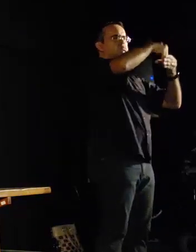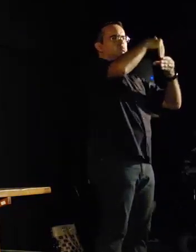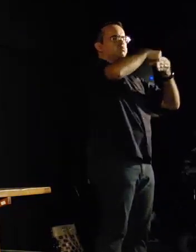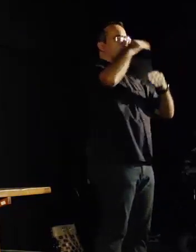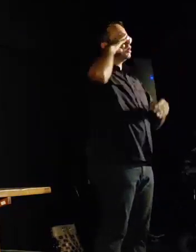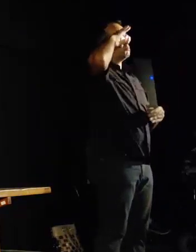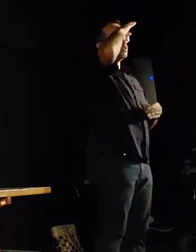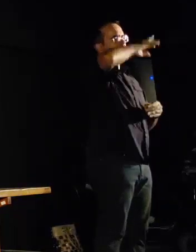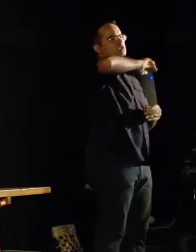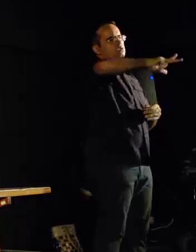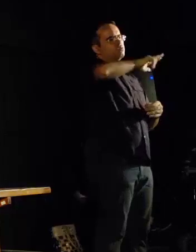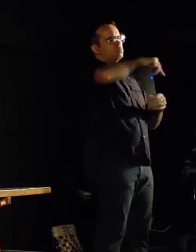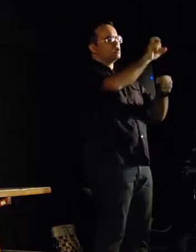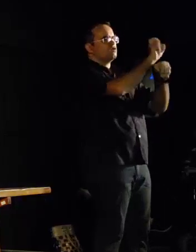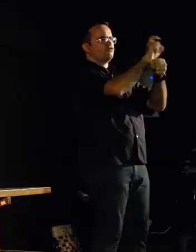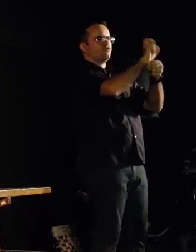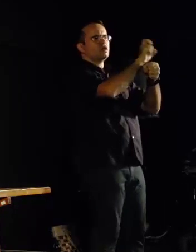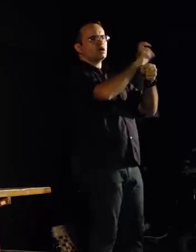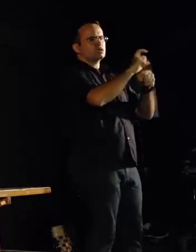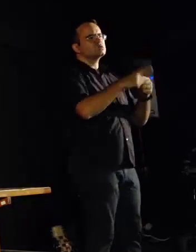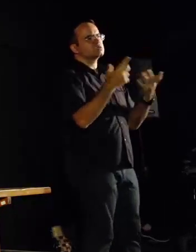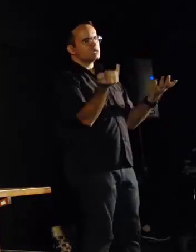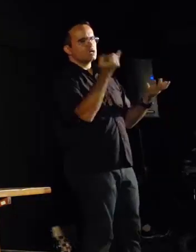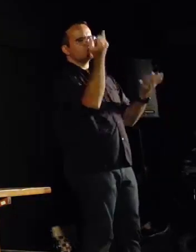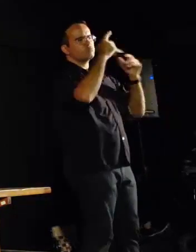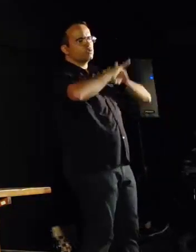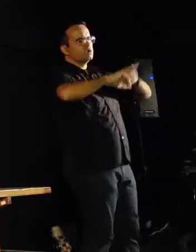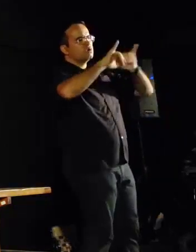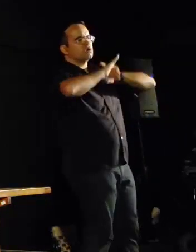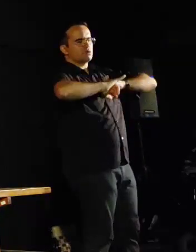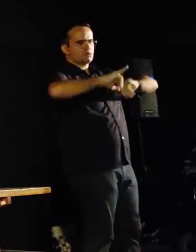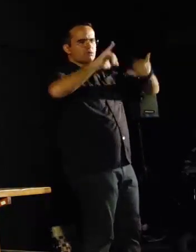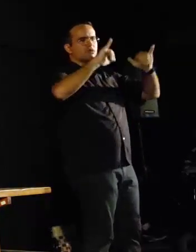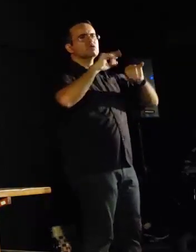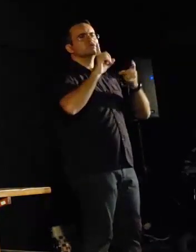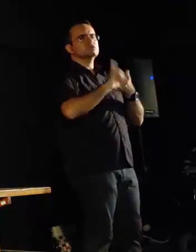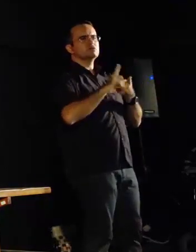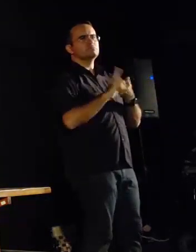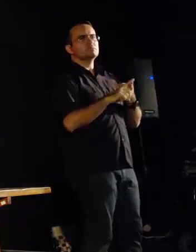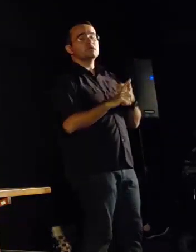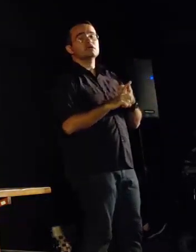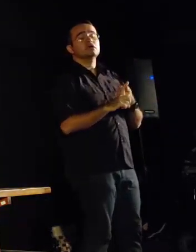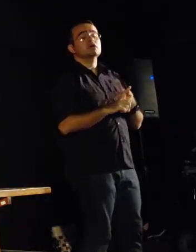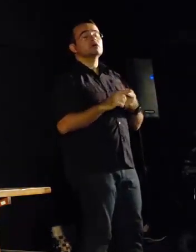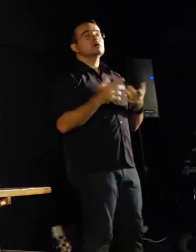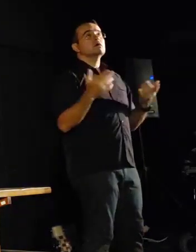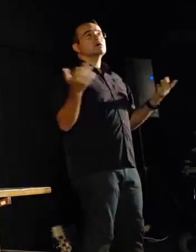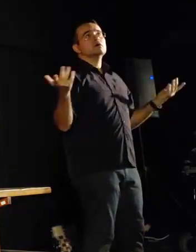do Bolsonaro. Eu acho que esse é um elemento importante que nós temos de ter em mente, não é?